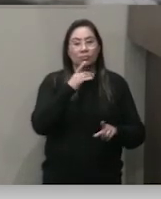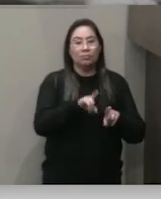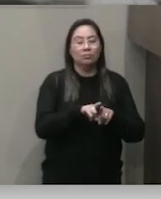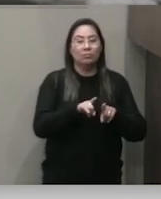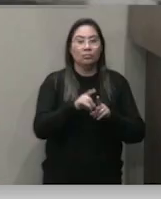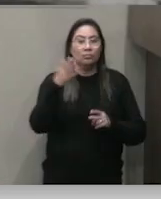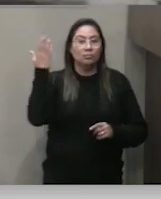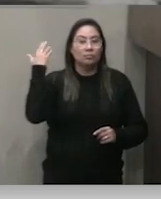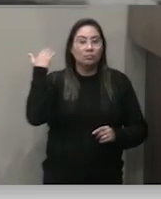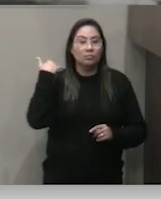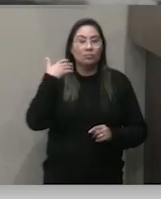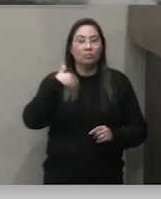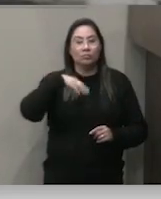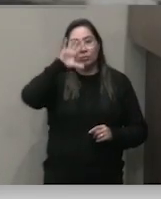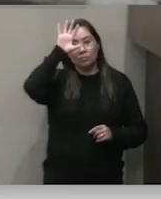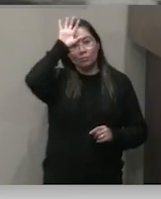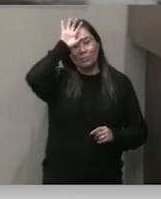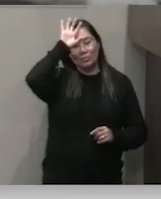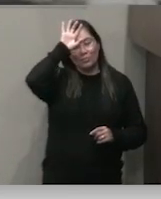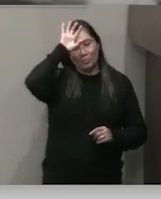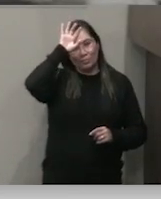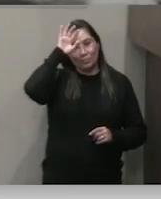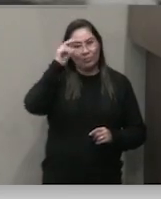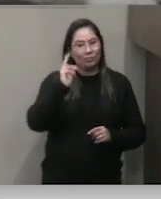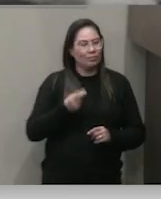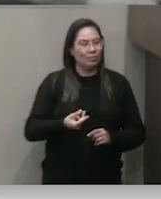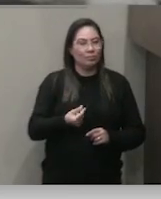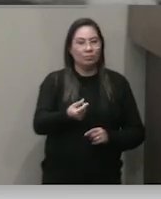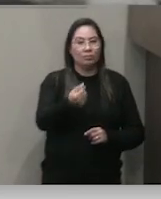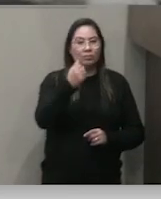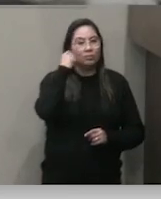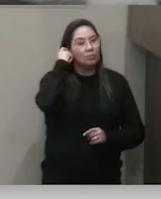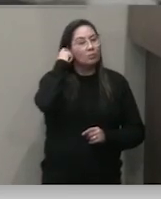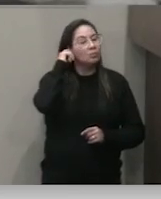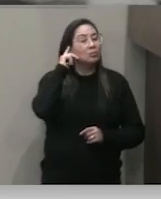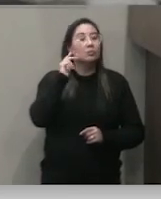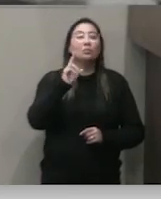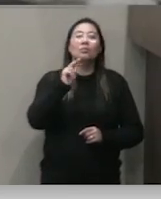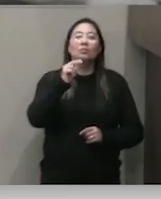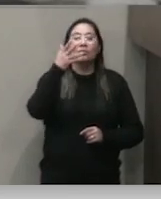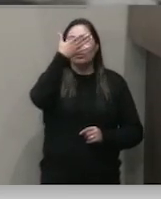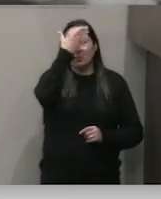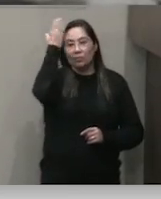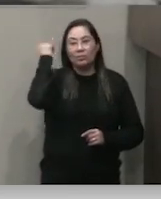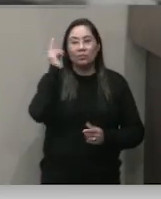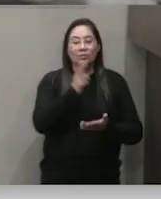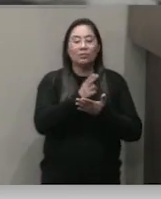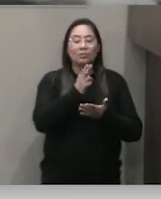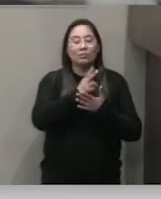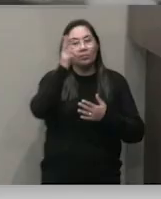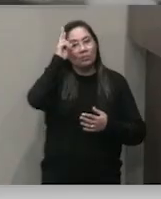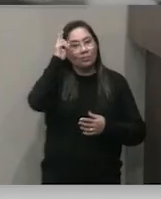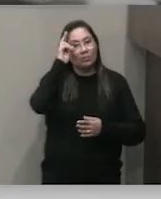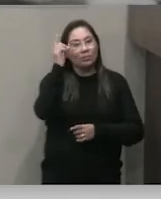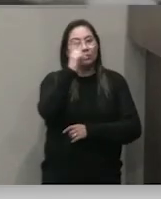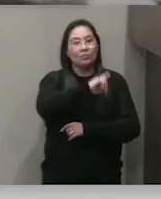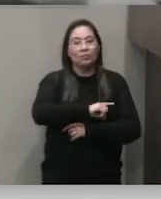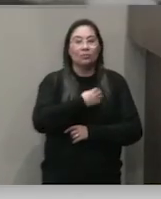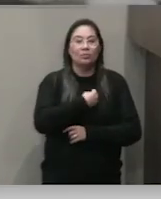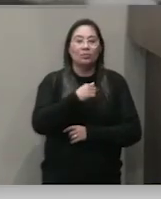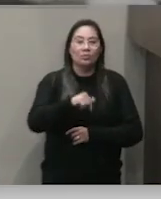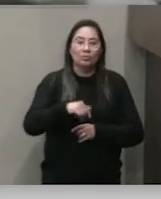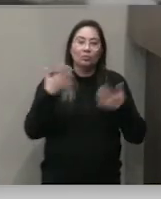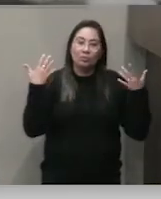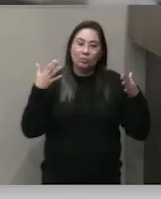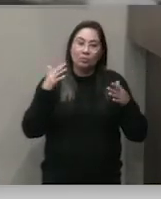oportunidade ali, que gravou memórias na cabeça deles para sempre. Isso aí, com certeza, eles não vão esquecer. Lá na frente, eles vão estar lembrando desses dias que eles estiveram aí. E parabéns pela